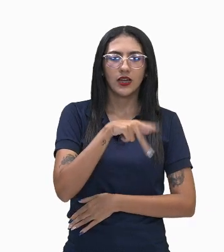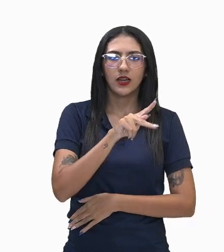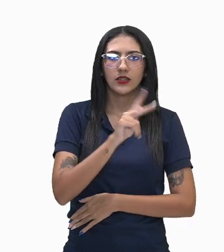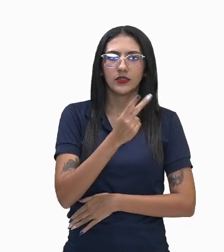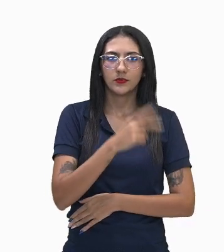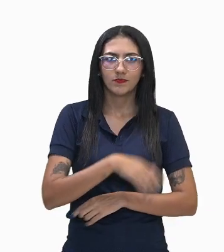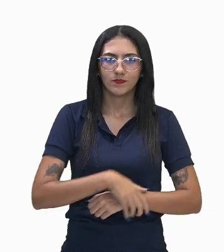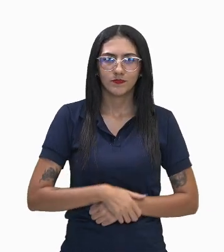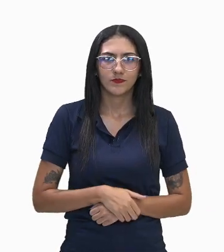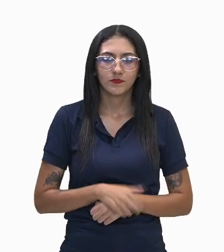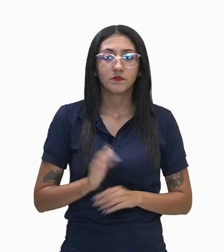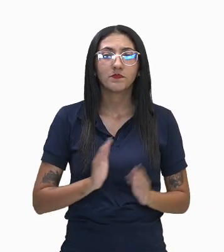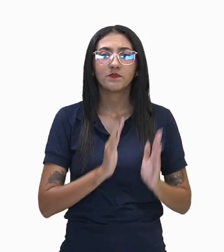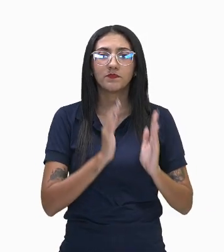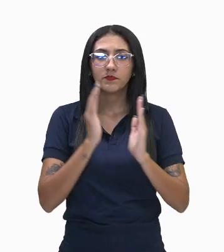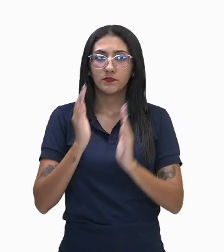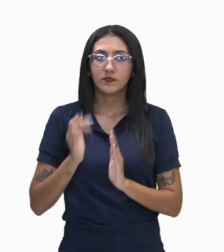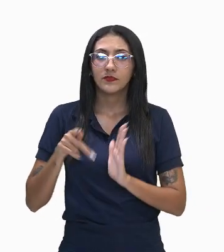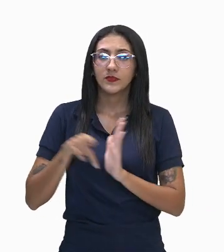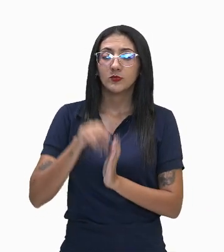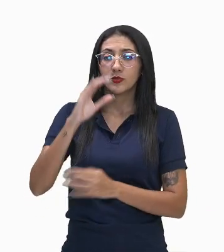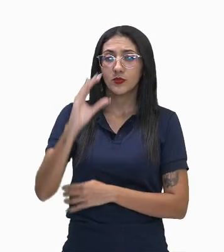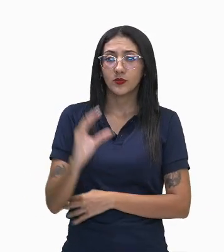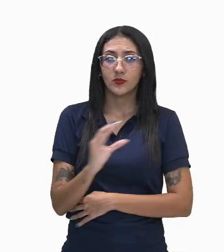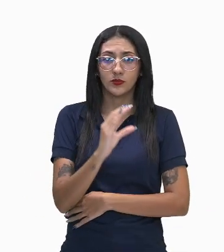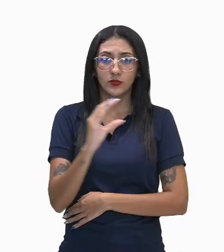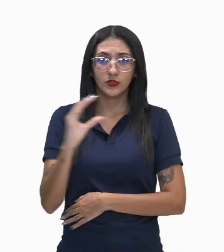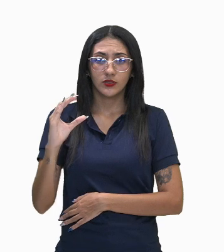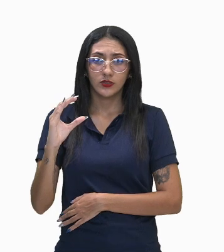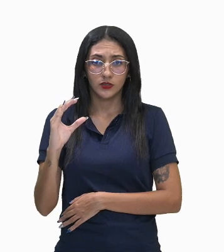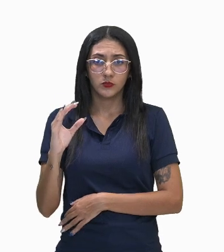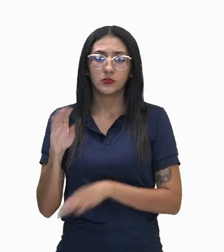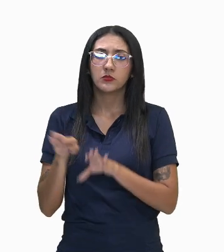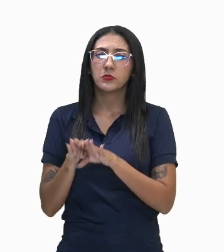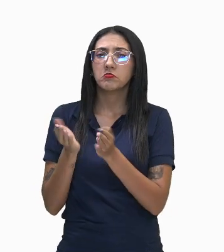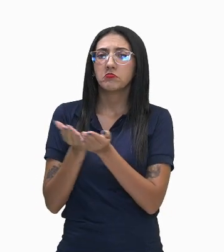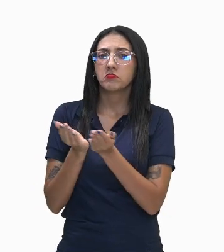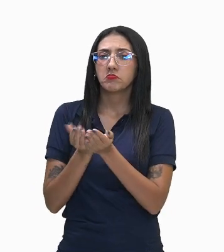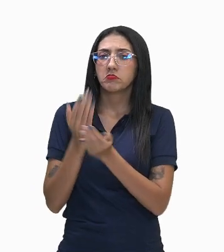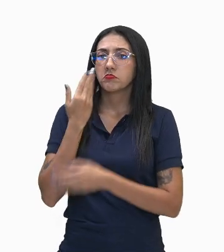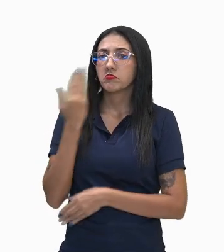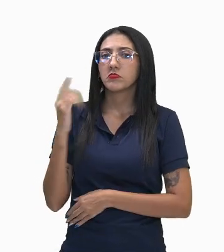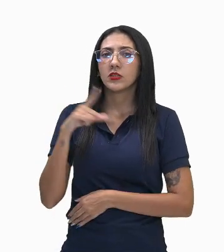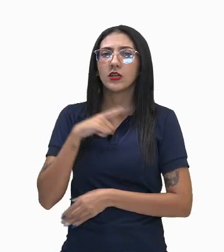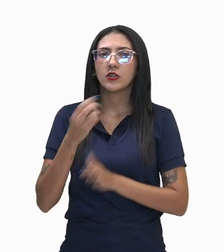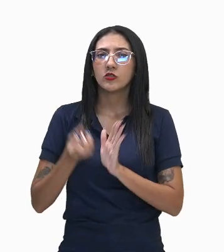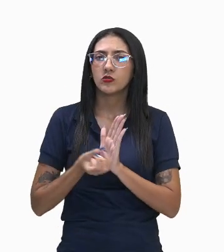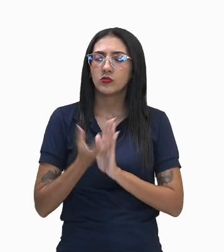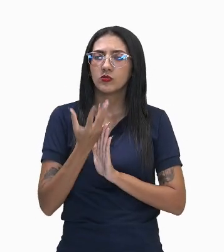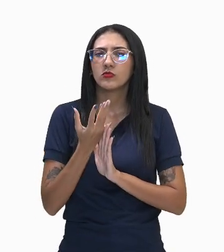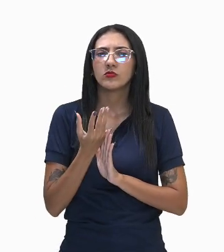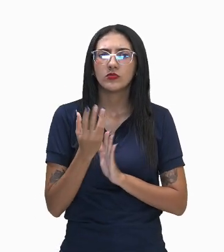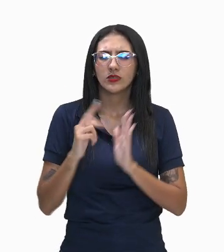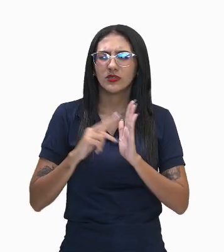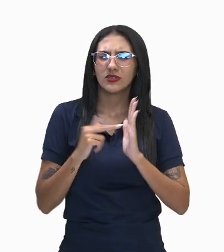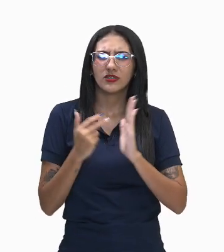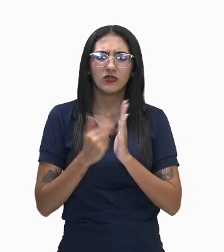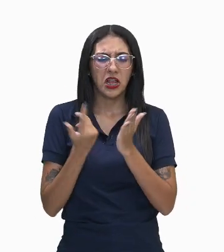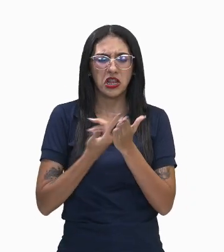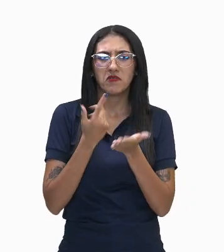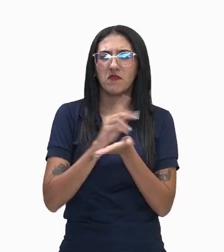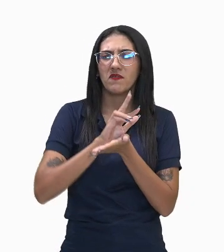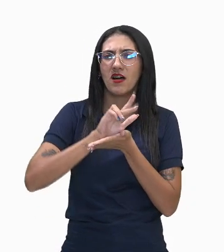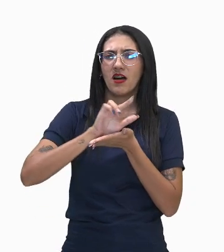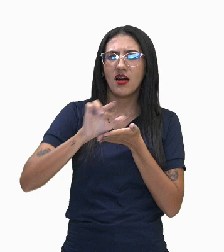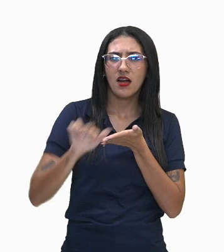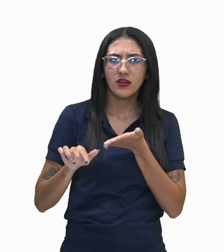cristianismo, que é a Bíblia, né? Que tem a origem grega, quer dizer, os livros. E aqui, o que se